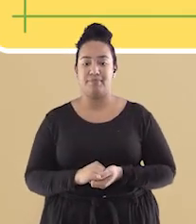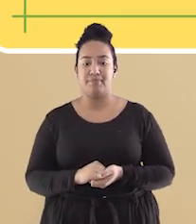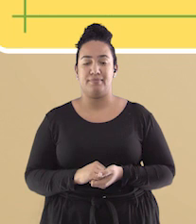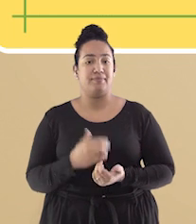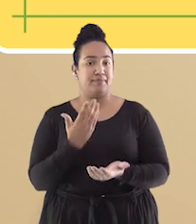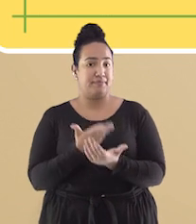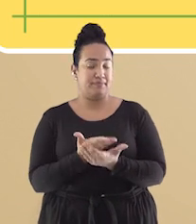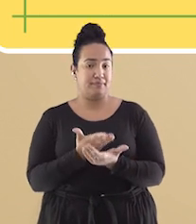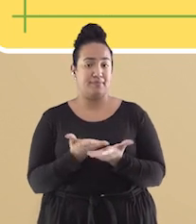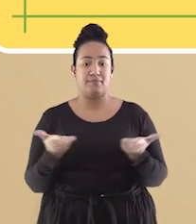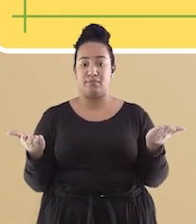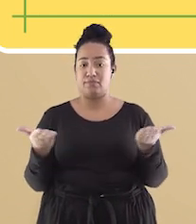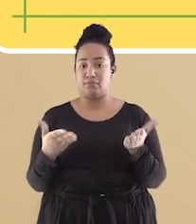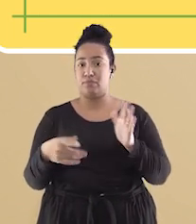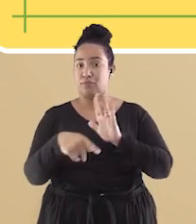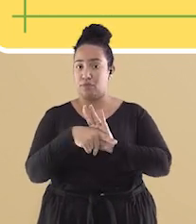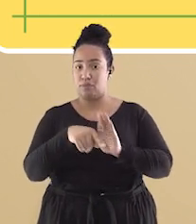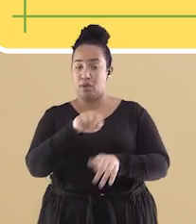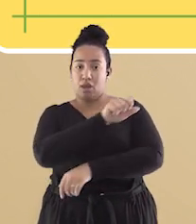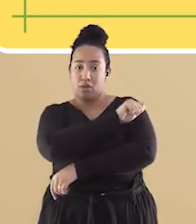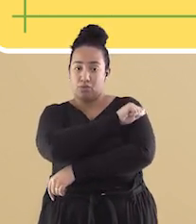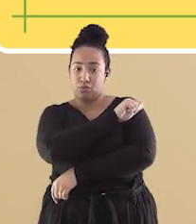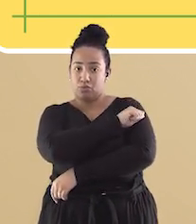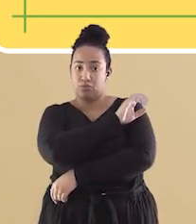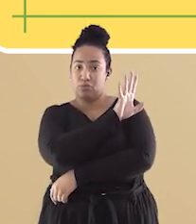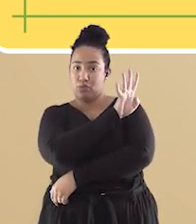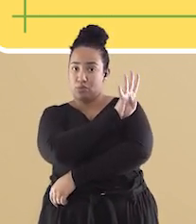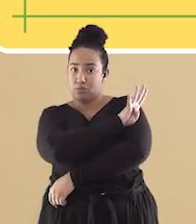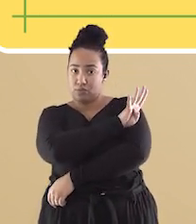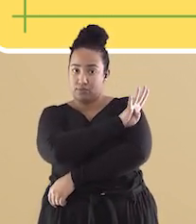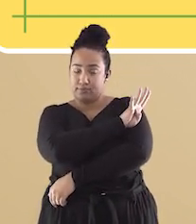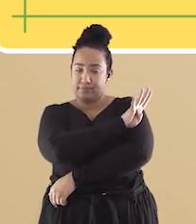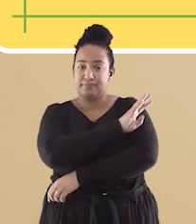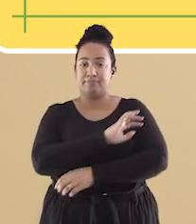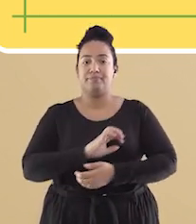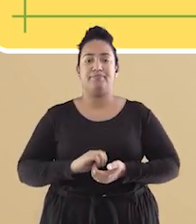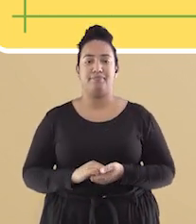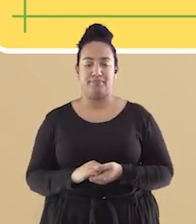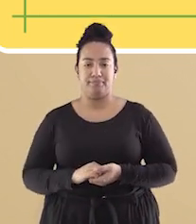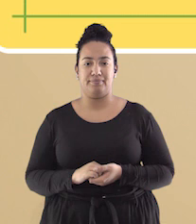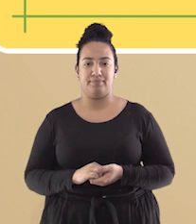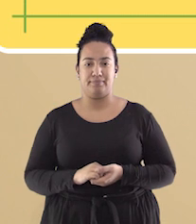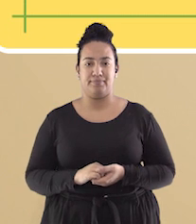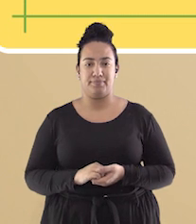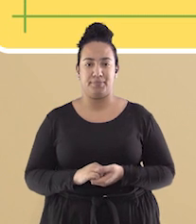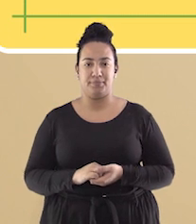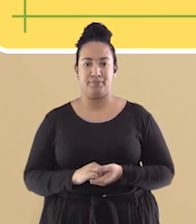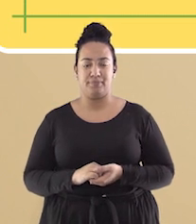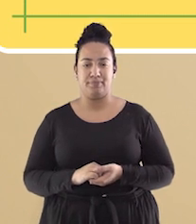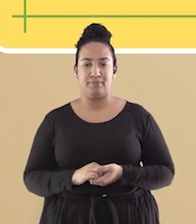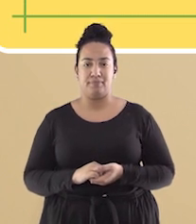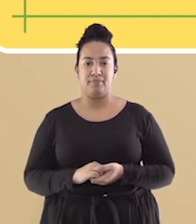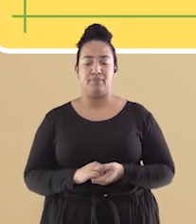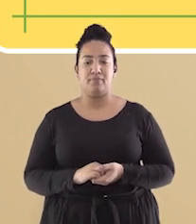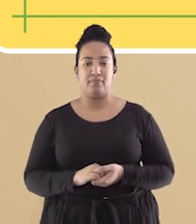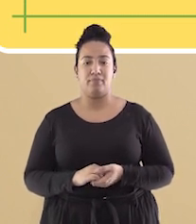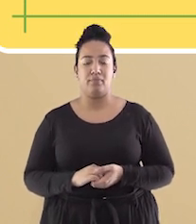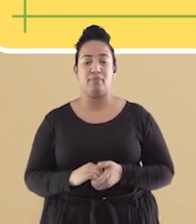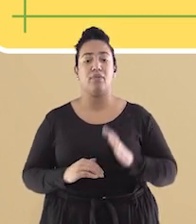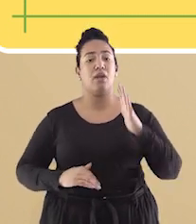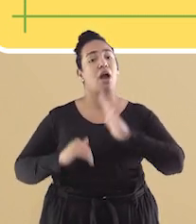Esta aula é destinada aos estudantes do 4º ano do ensino fundamental, anos iniciais, e trabalhará